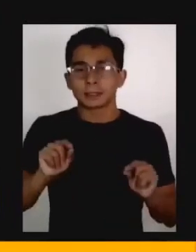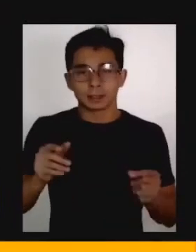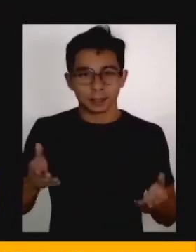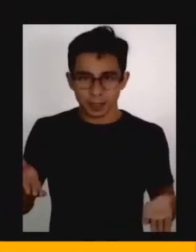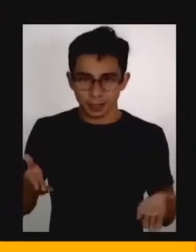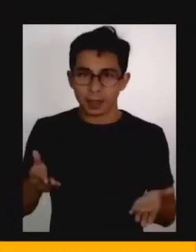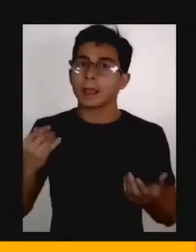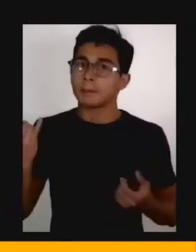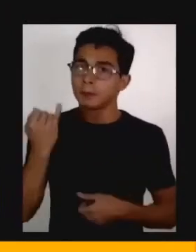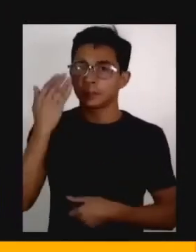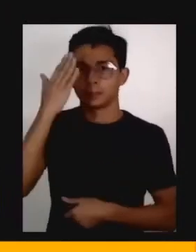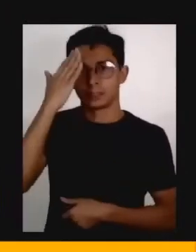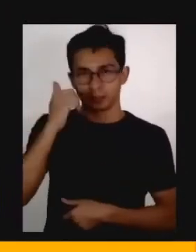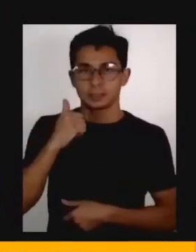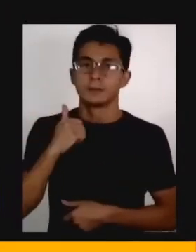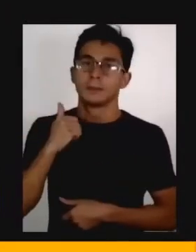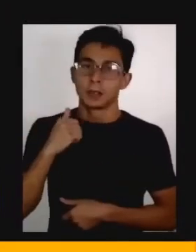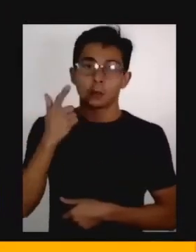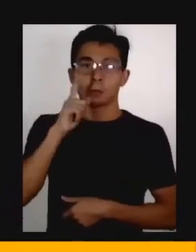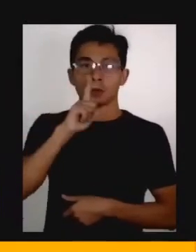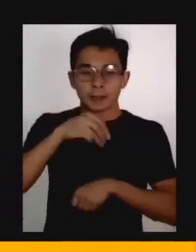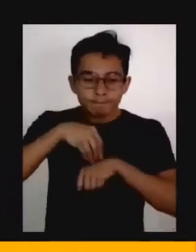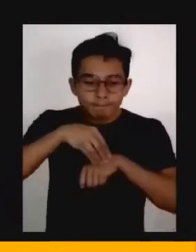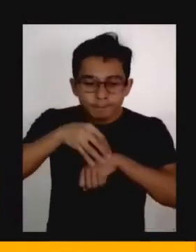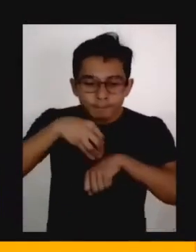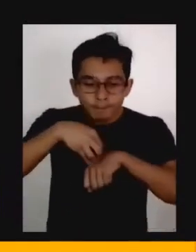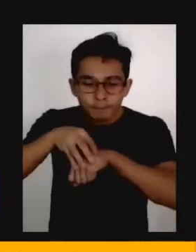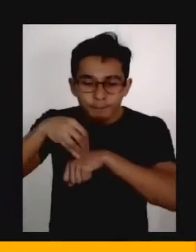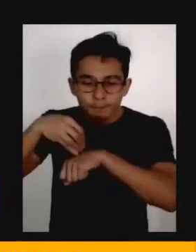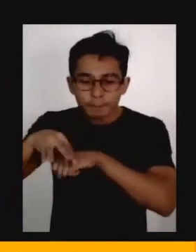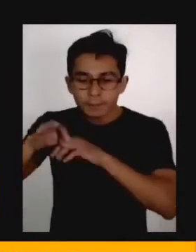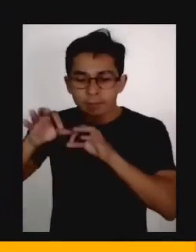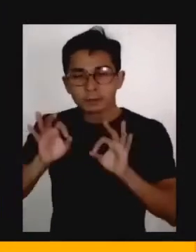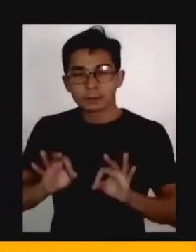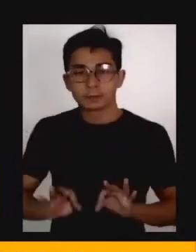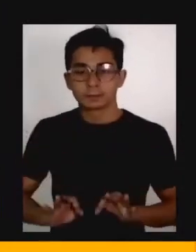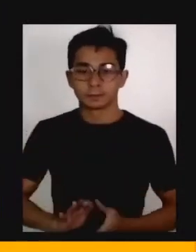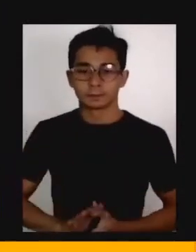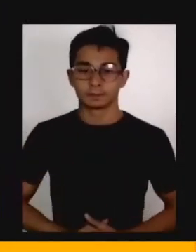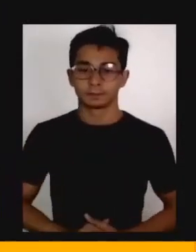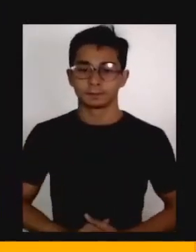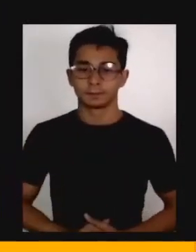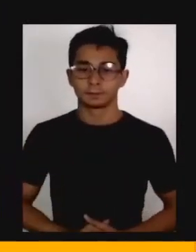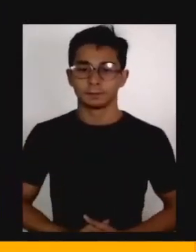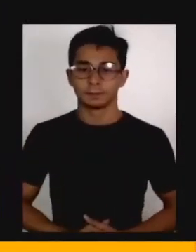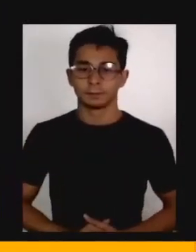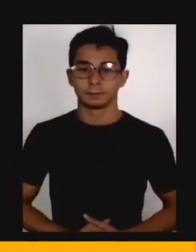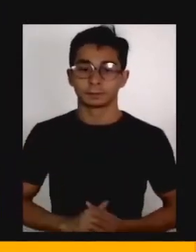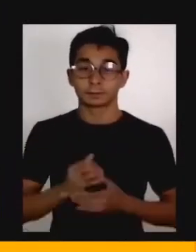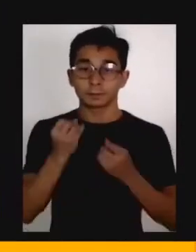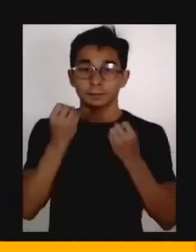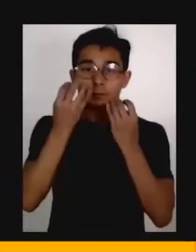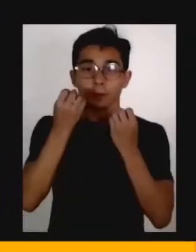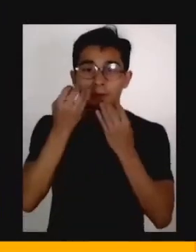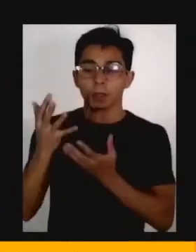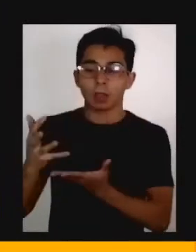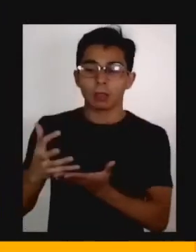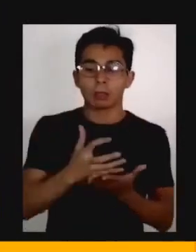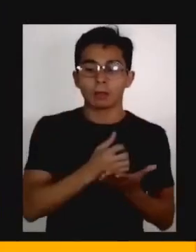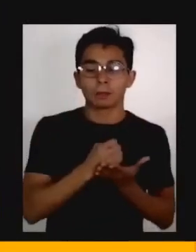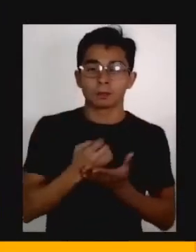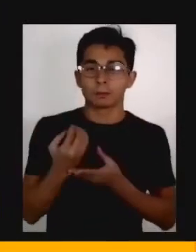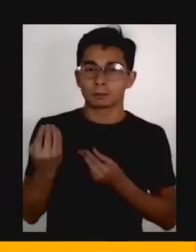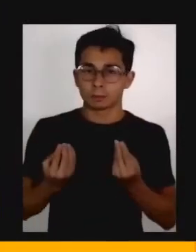mensagem de forma relevante. E como que a gente coleta esses dados?